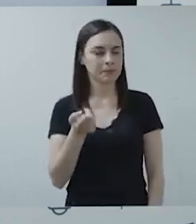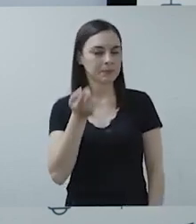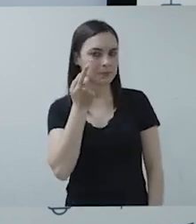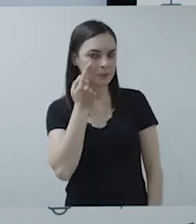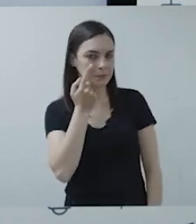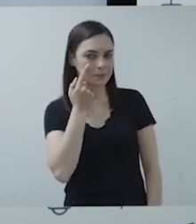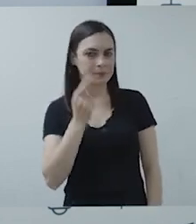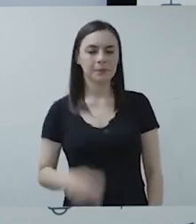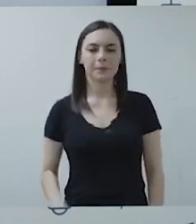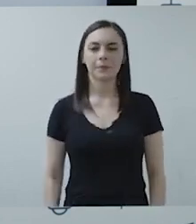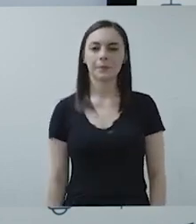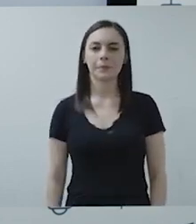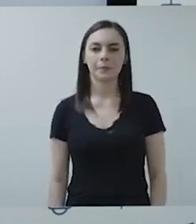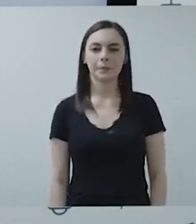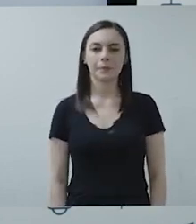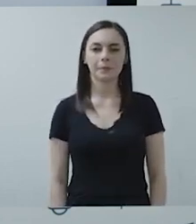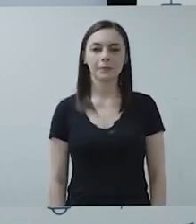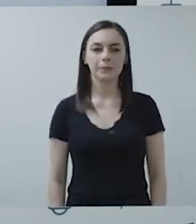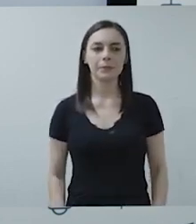ver?